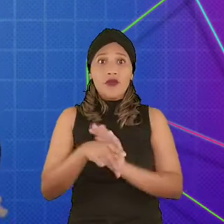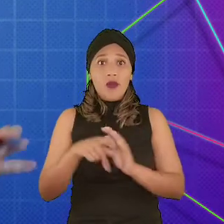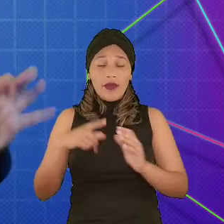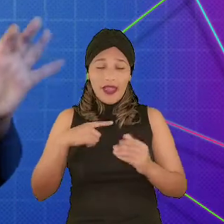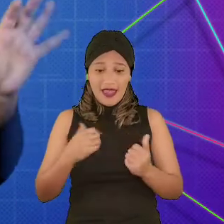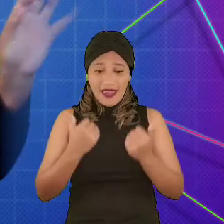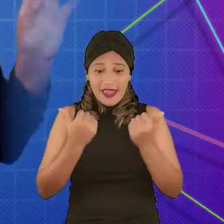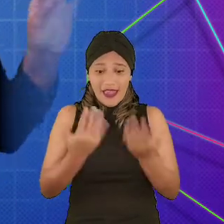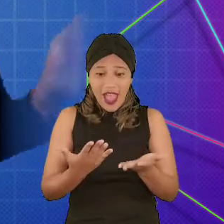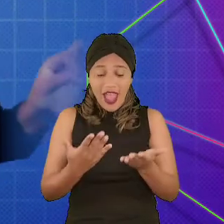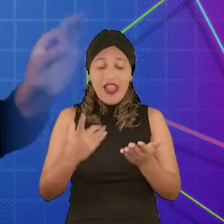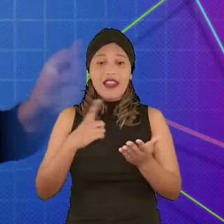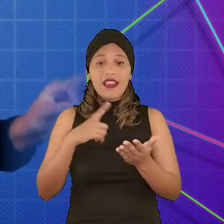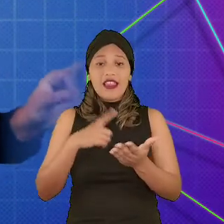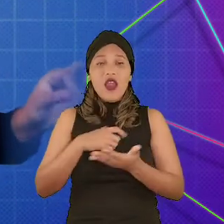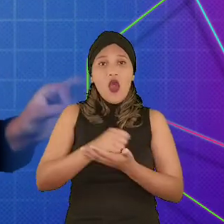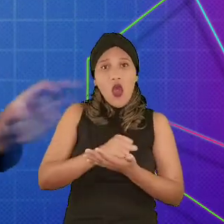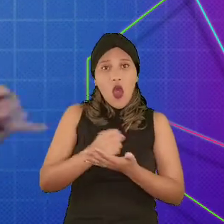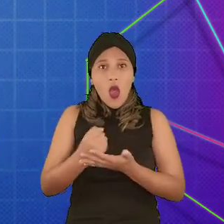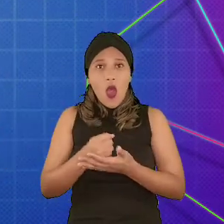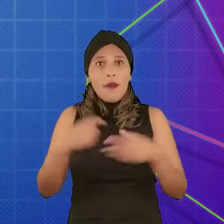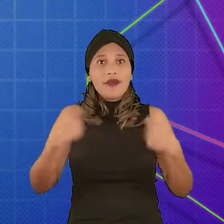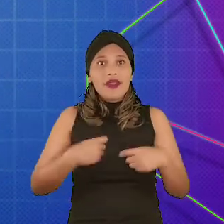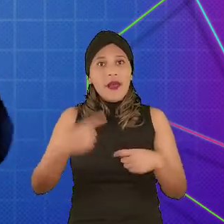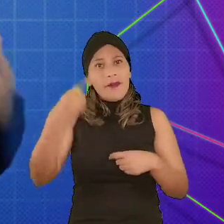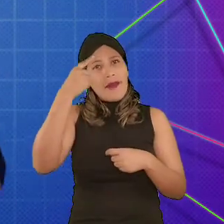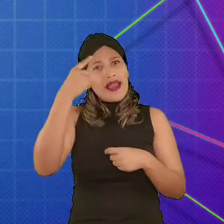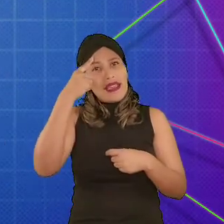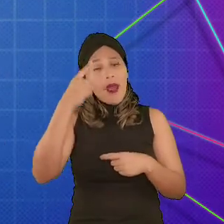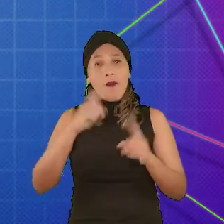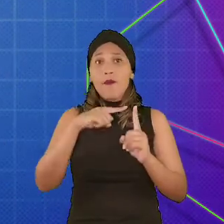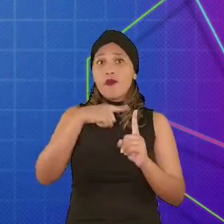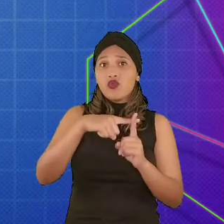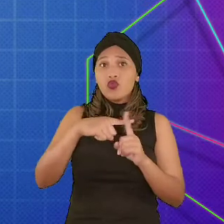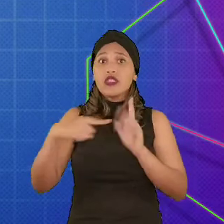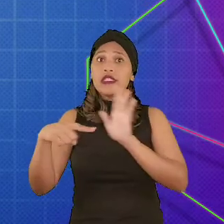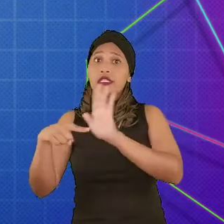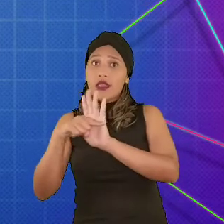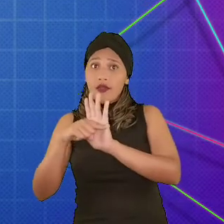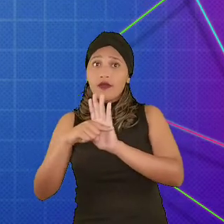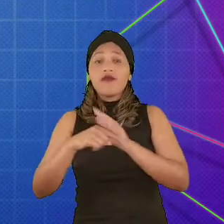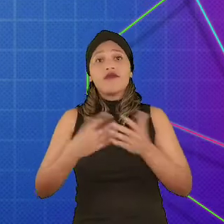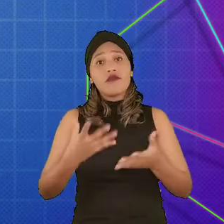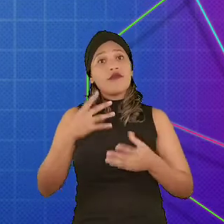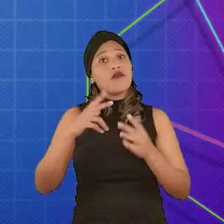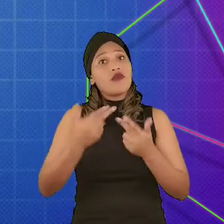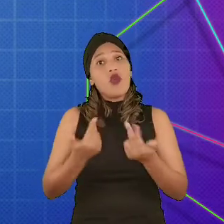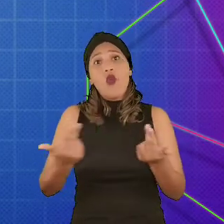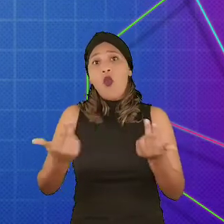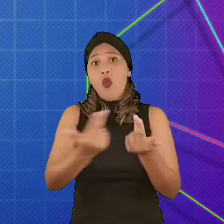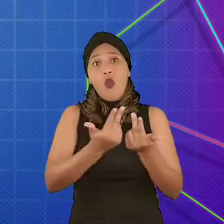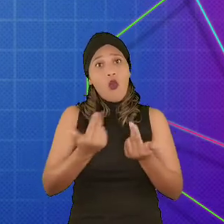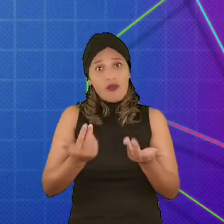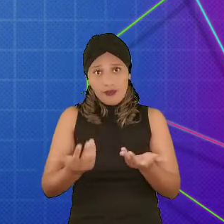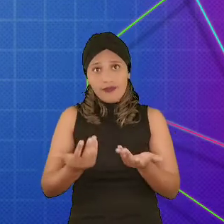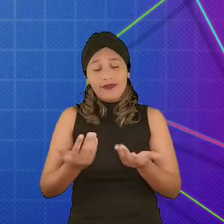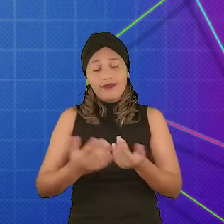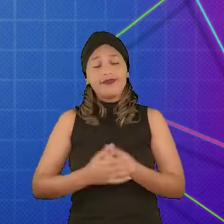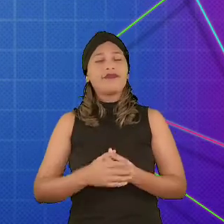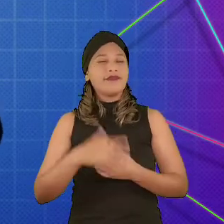é necessário analisar os seus pontos negativos e positivos que implicam na gameplay desejada para o seu jogo. Vamos então